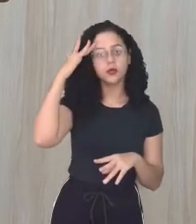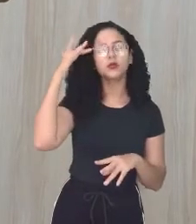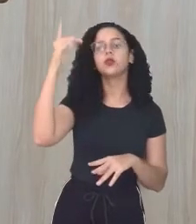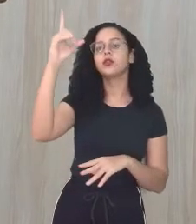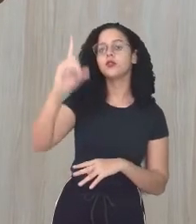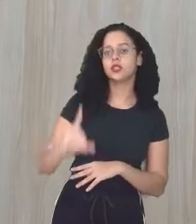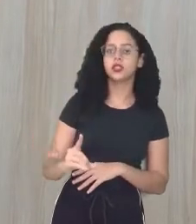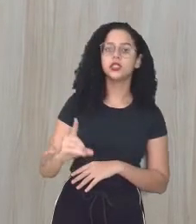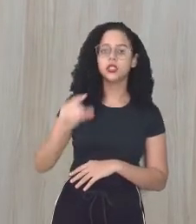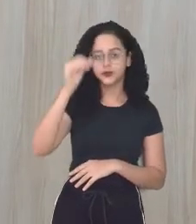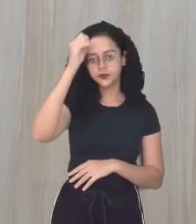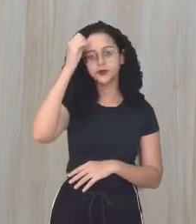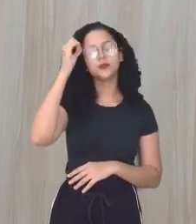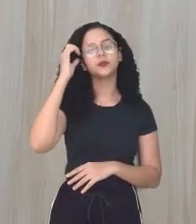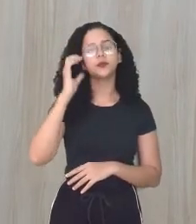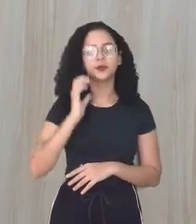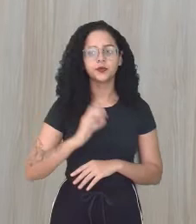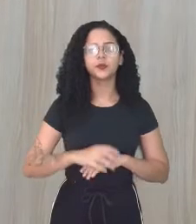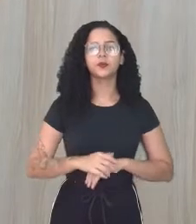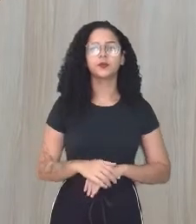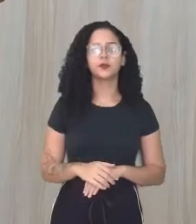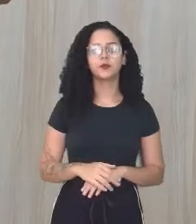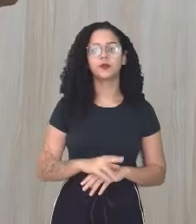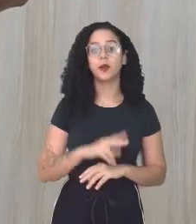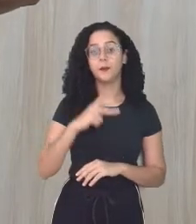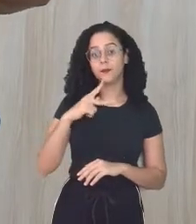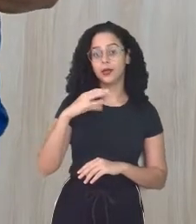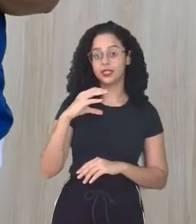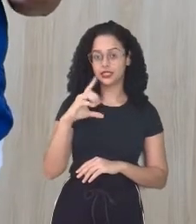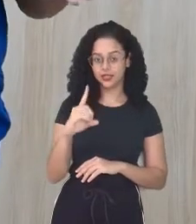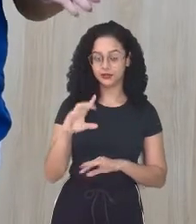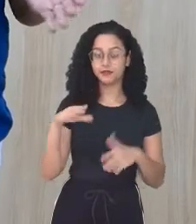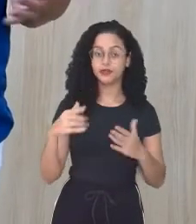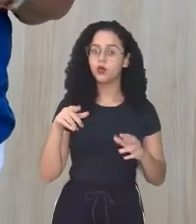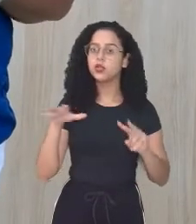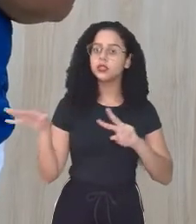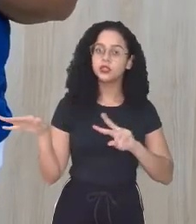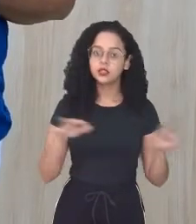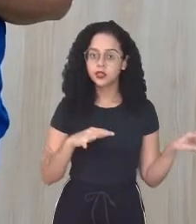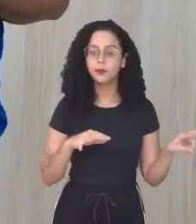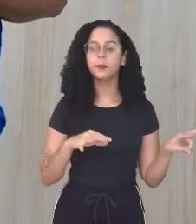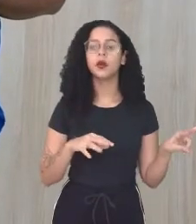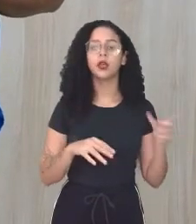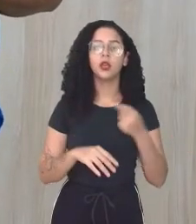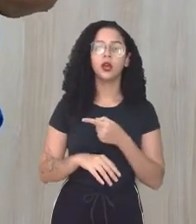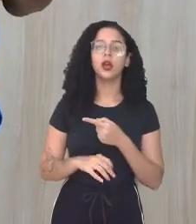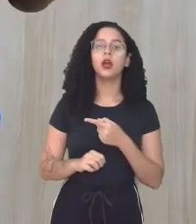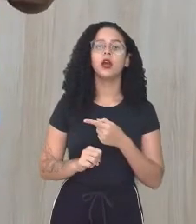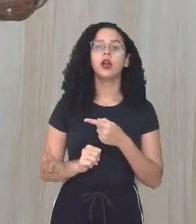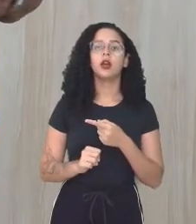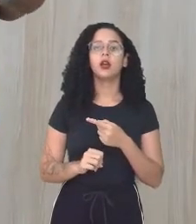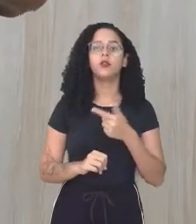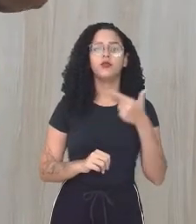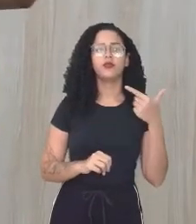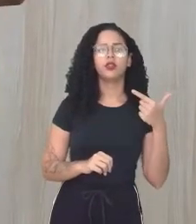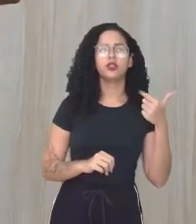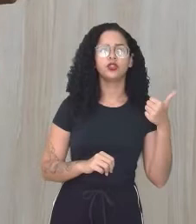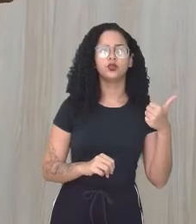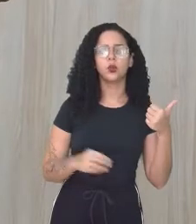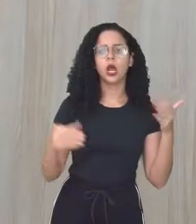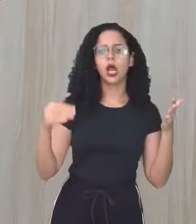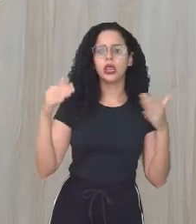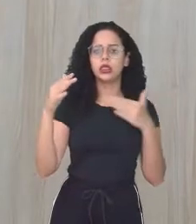da pessoa com deficiência, tá certo? Então, essa semana, de 21